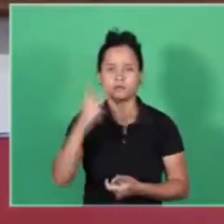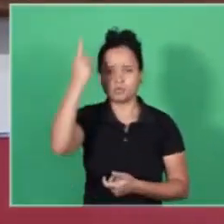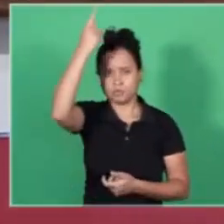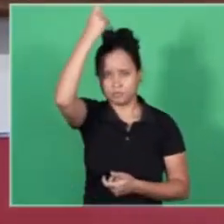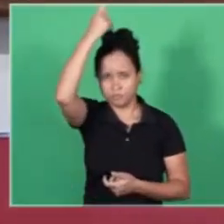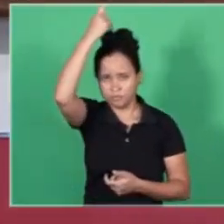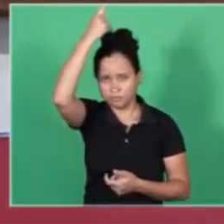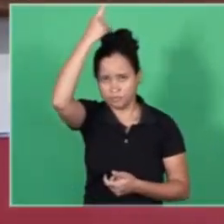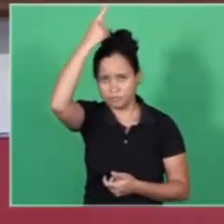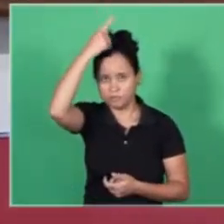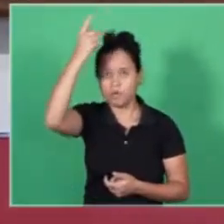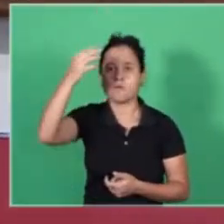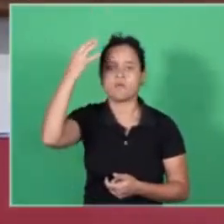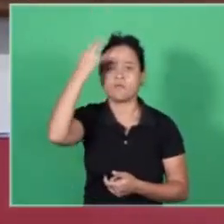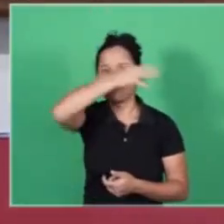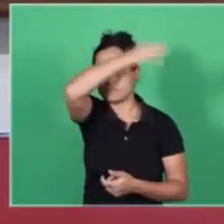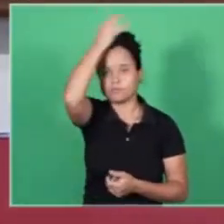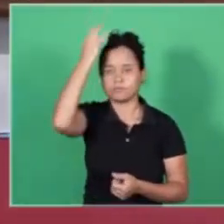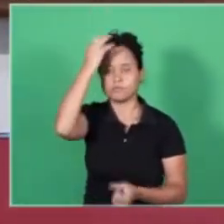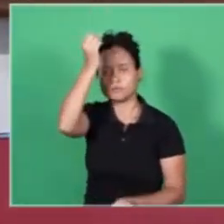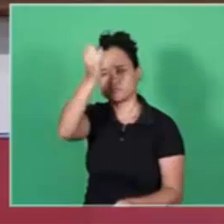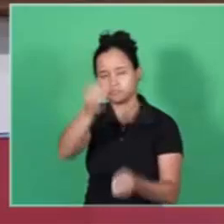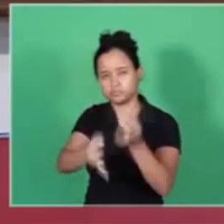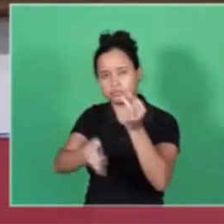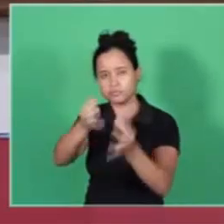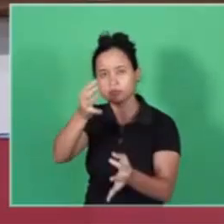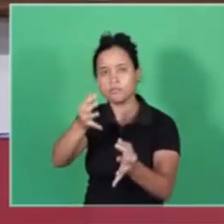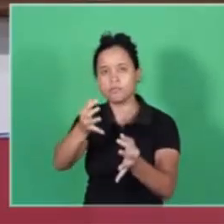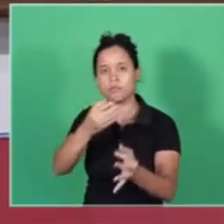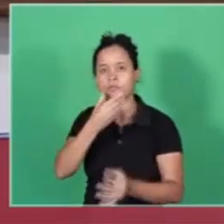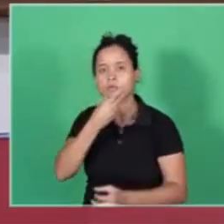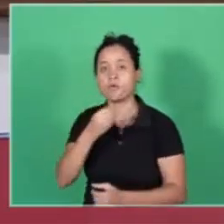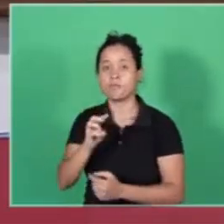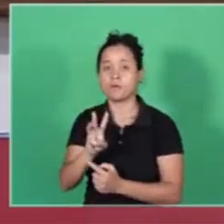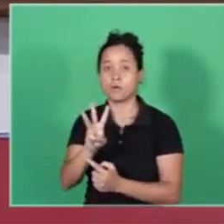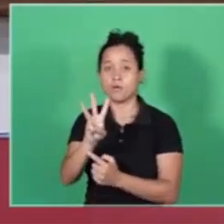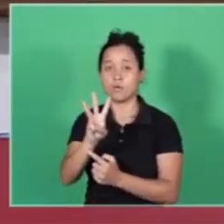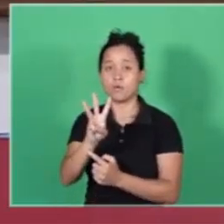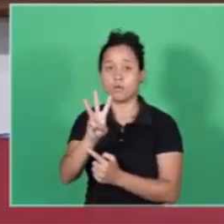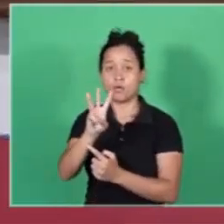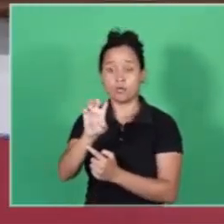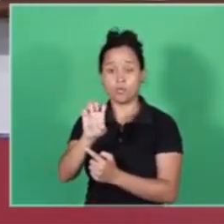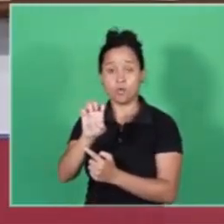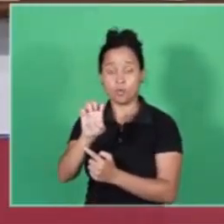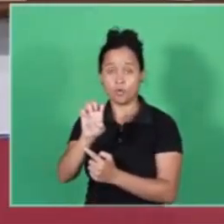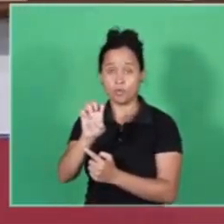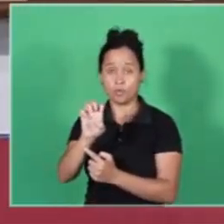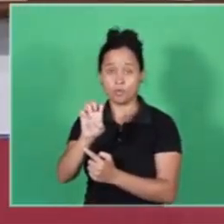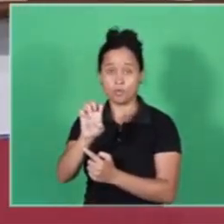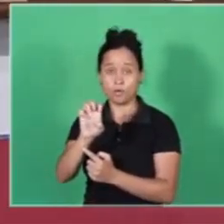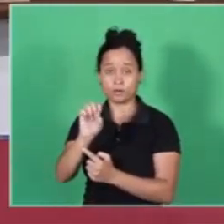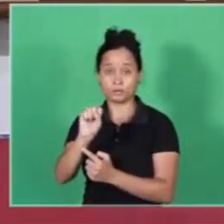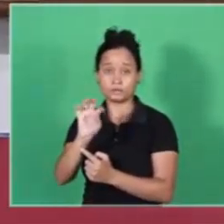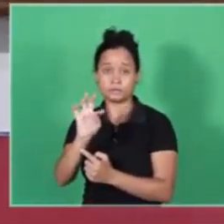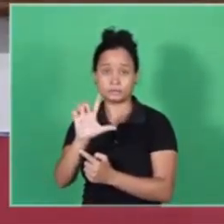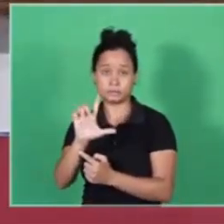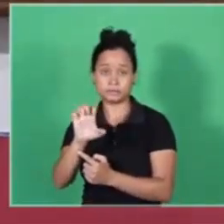Espírito, Wesley era deísta. Wesley se converteu, disse,